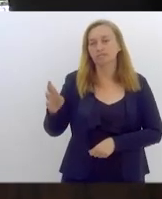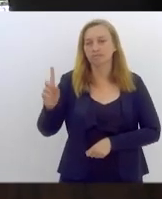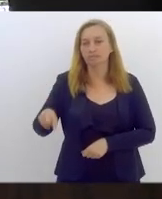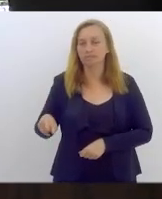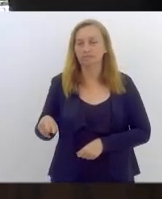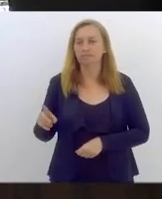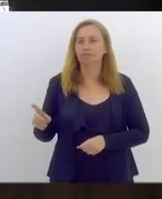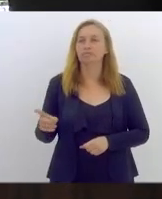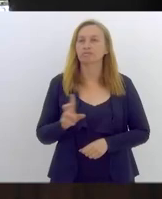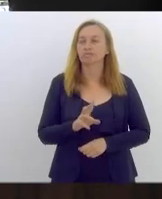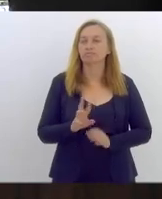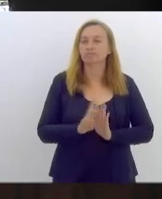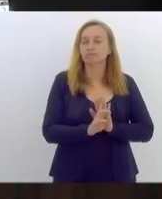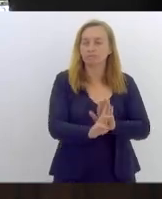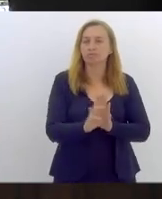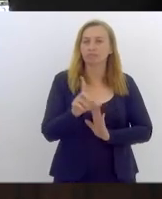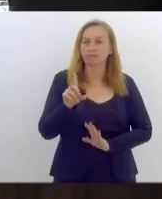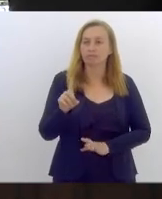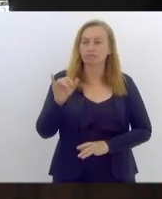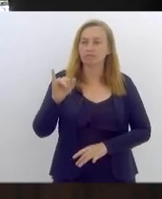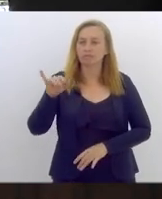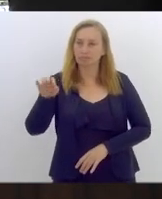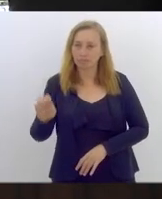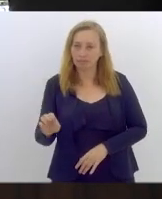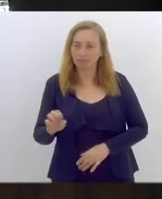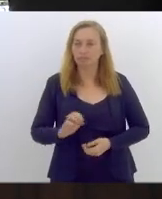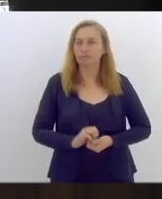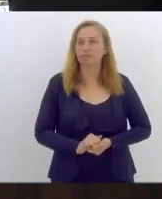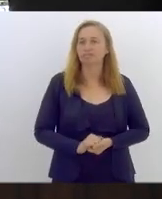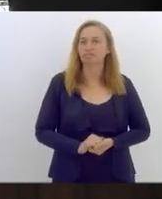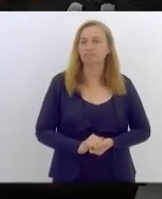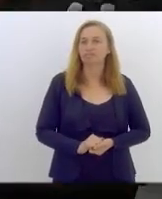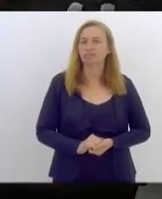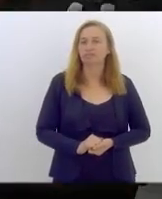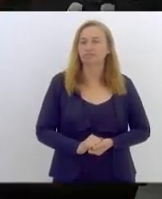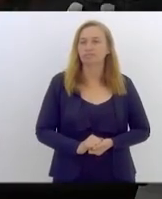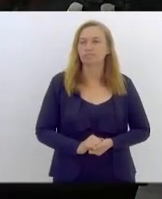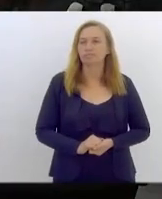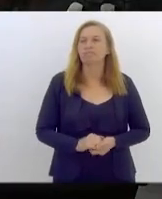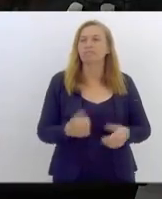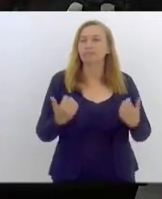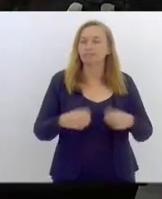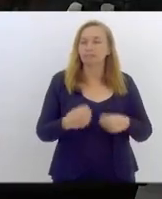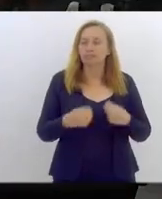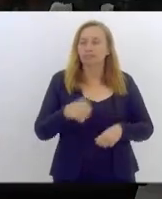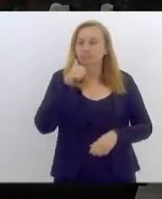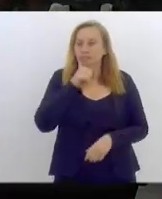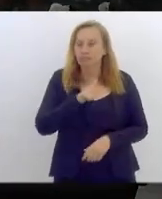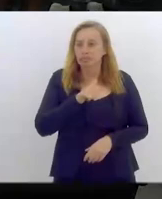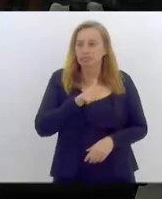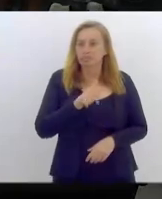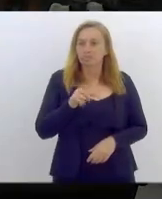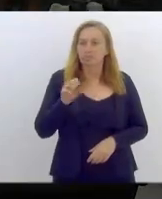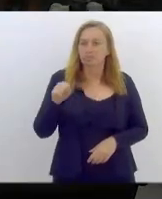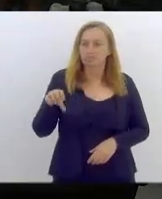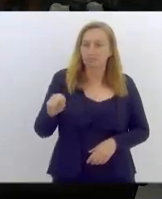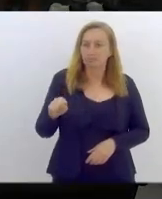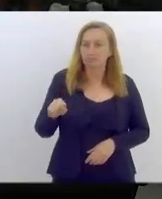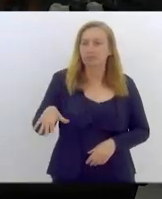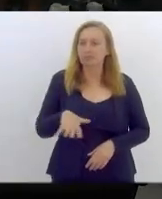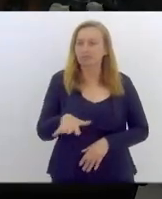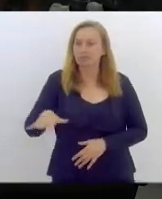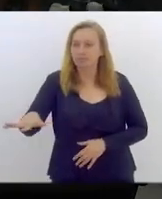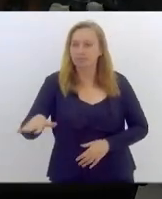Guzmão. É uma organização que nasce da necessidade de mulheres lésbicas de